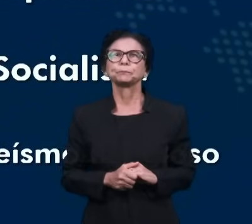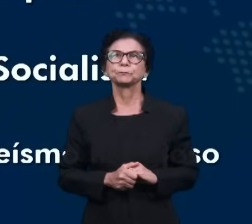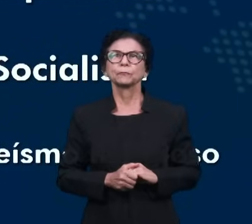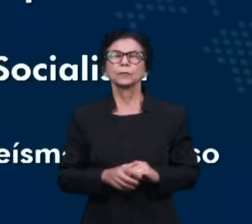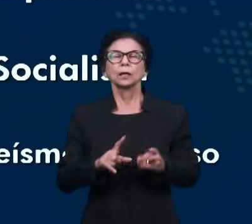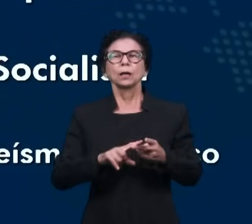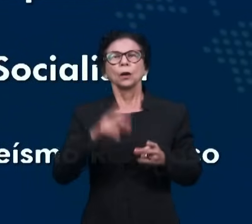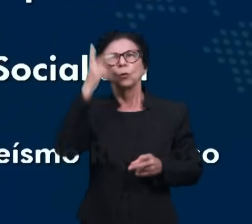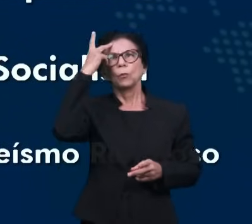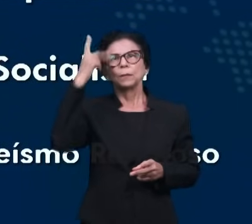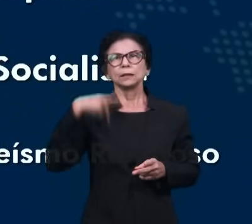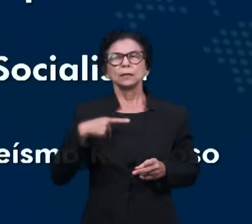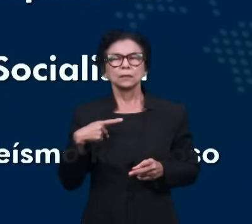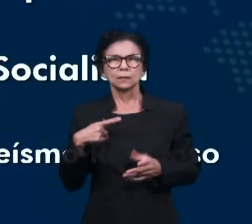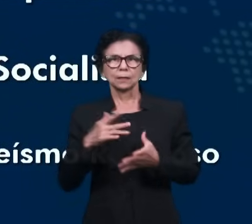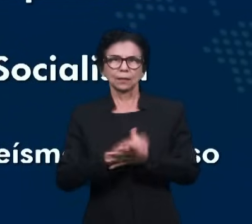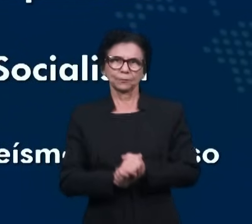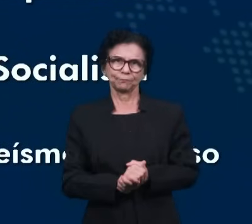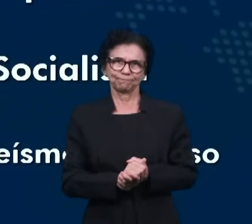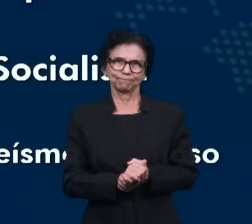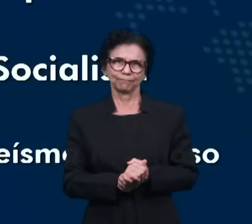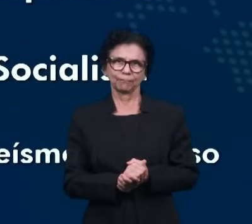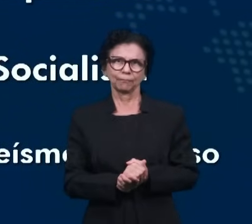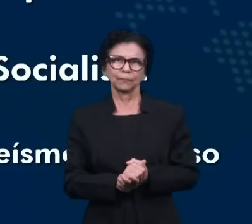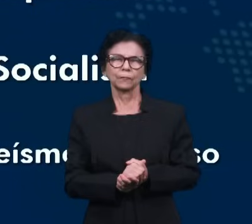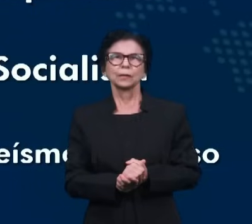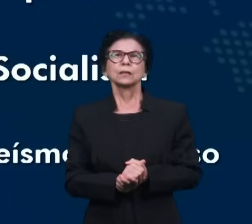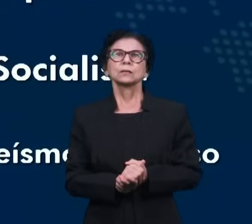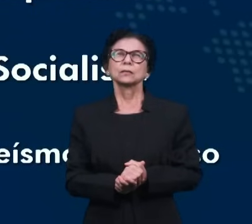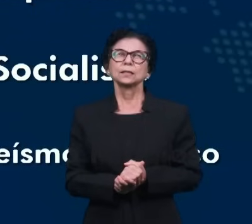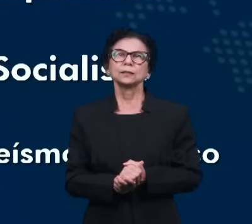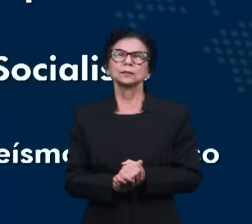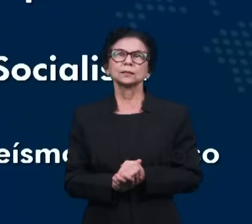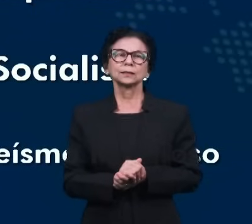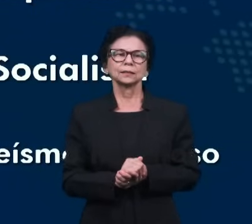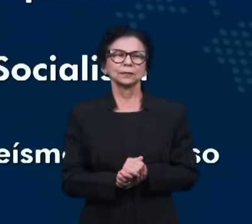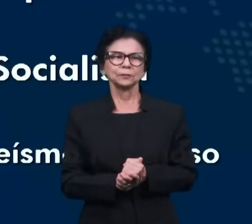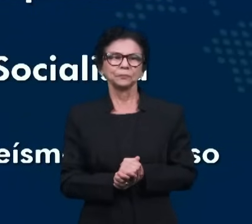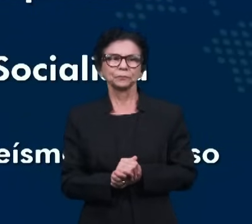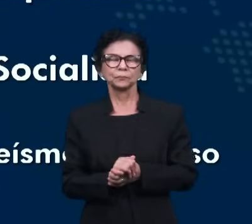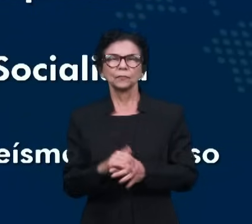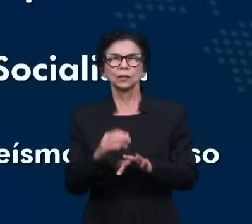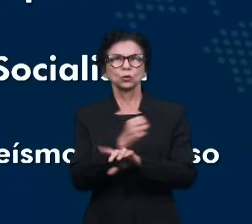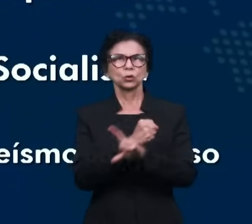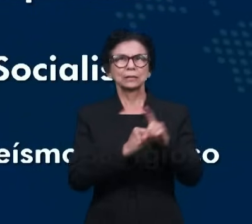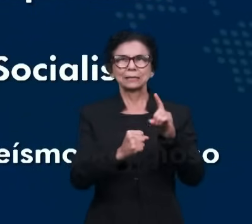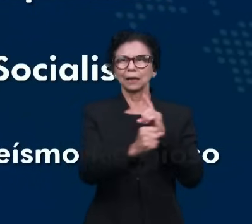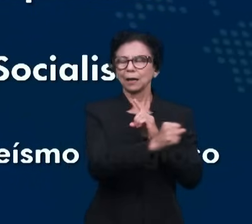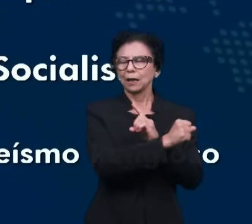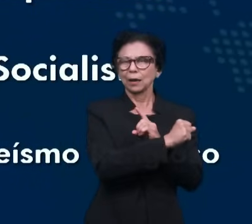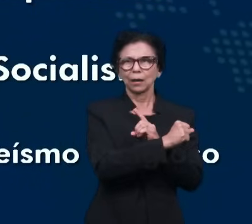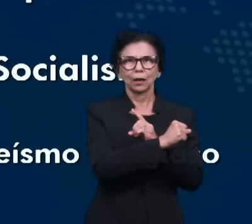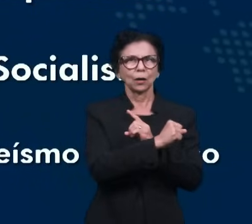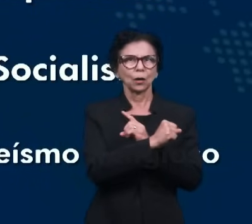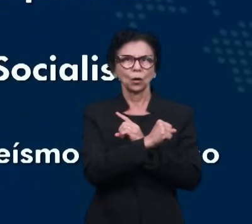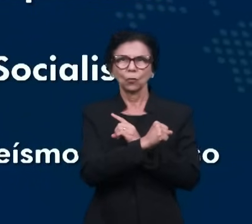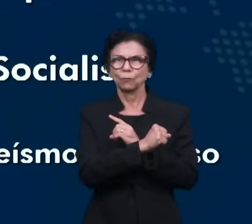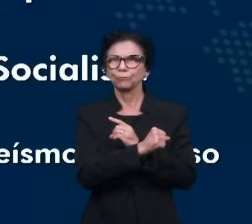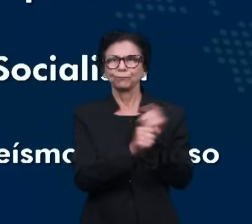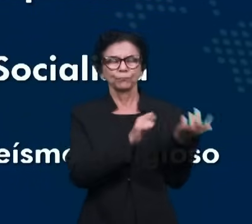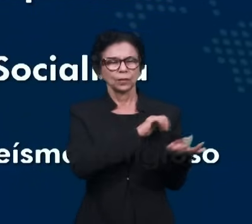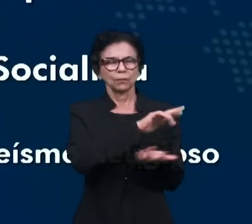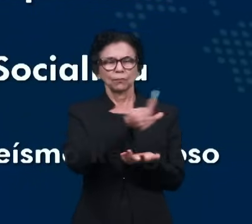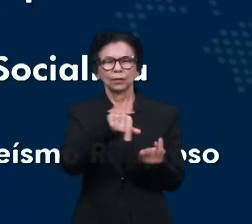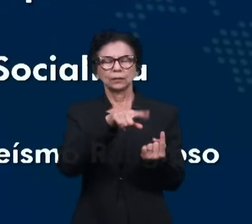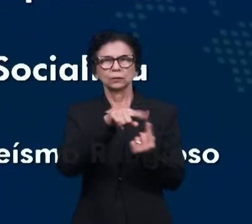humanista, então cada uma delas, socialista. Então, tudo isso,